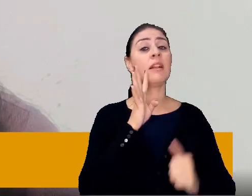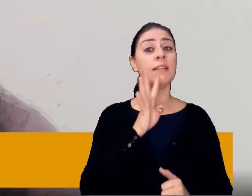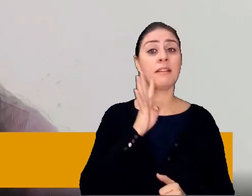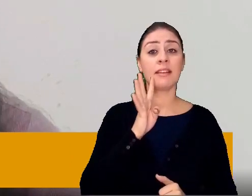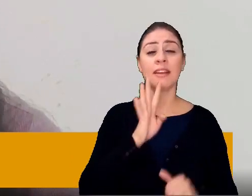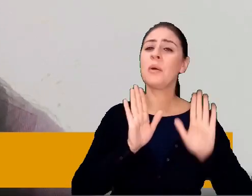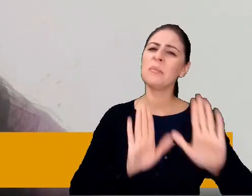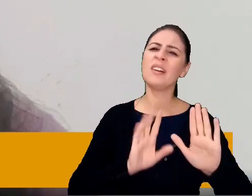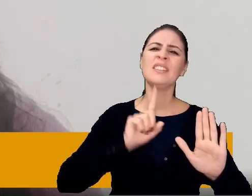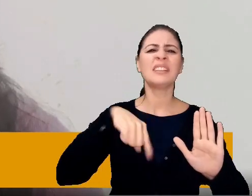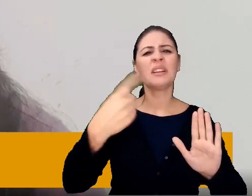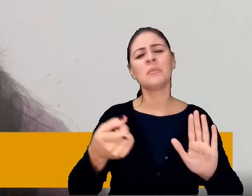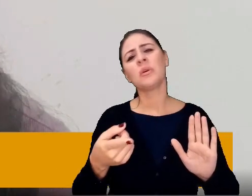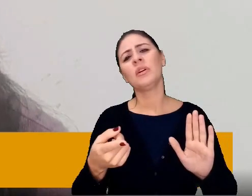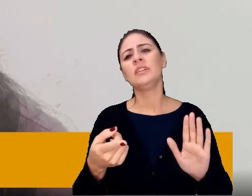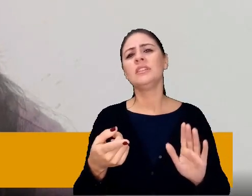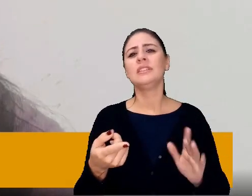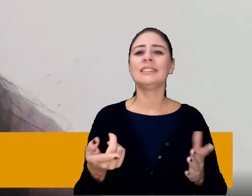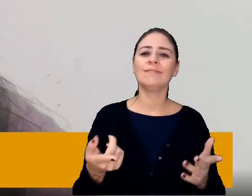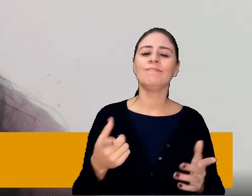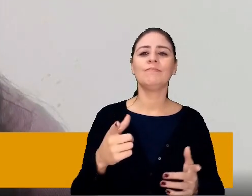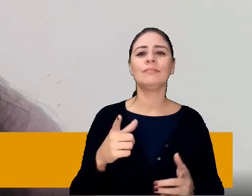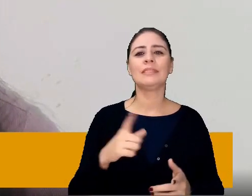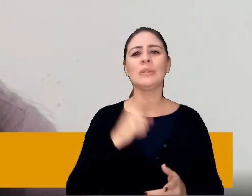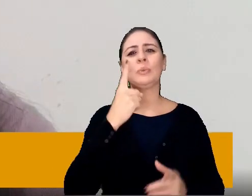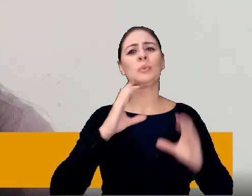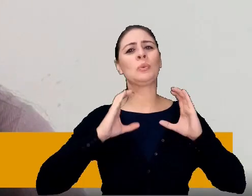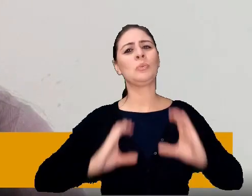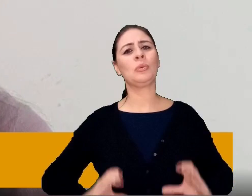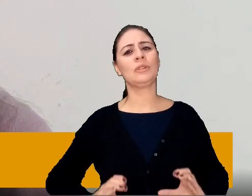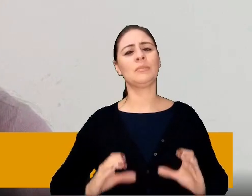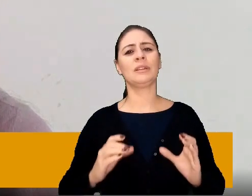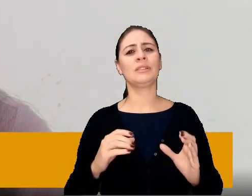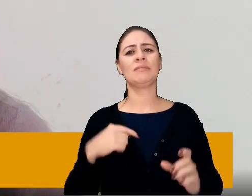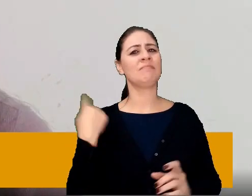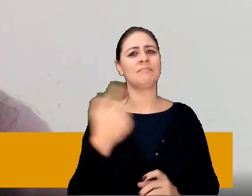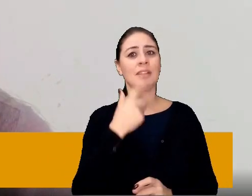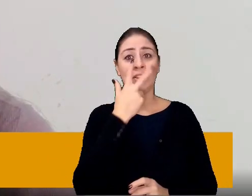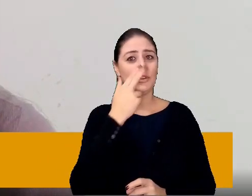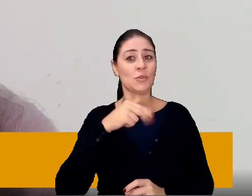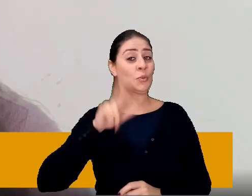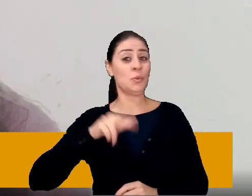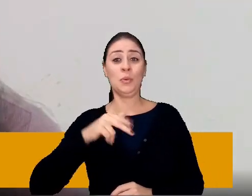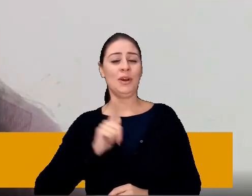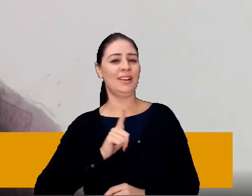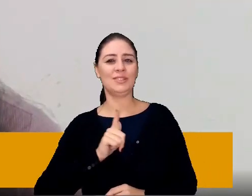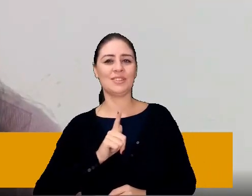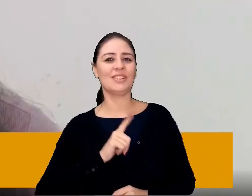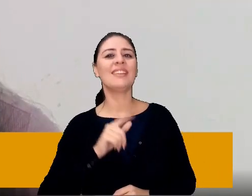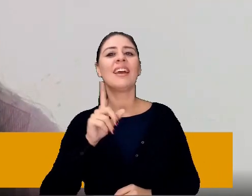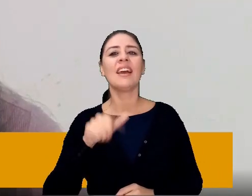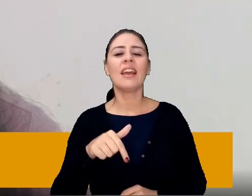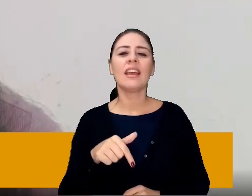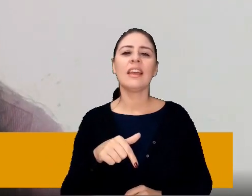Cacané-Porã, e no começo todo mundo apoiou, foi legal, mas depois veio um comportamento assim que a